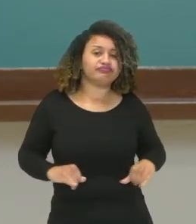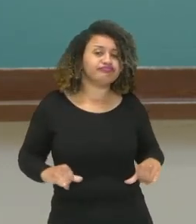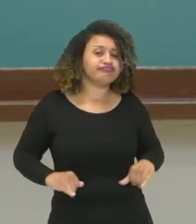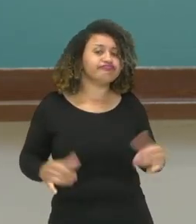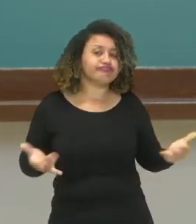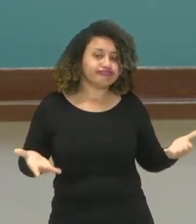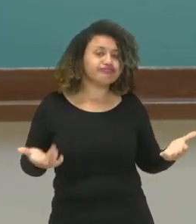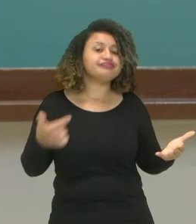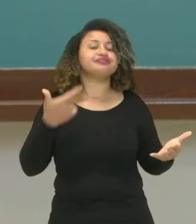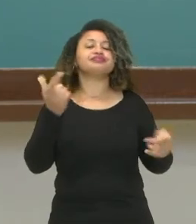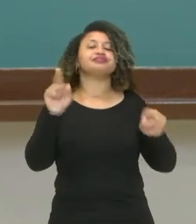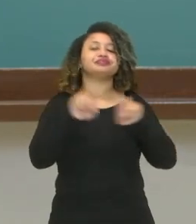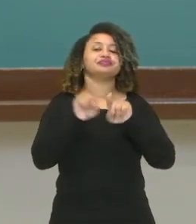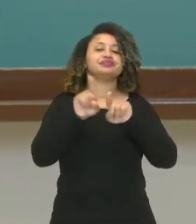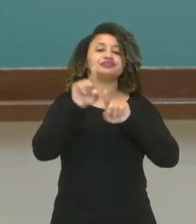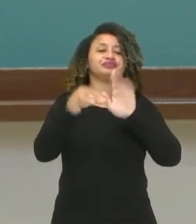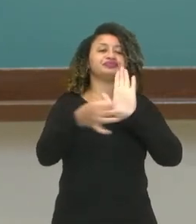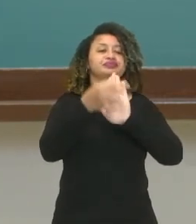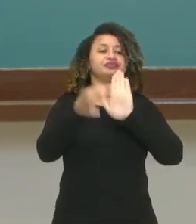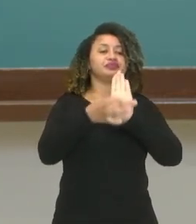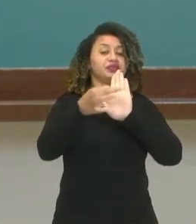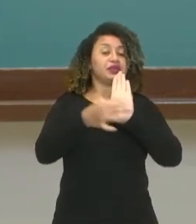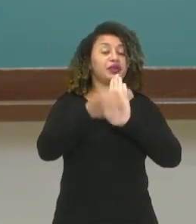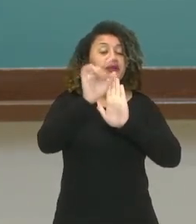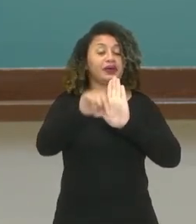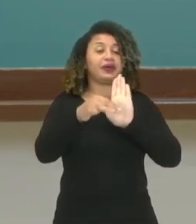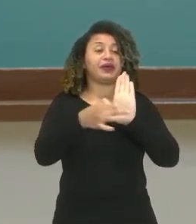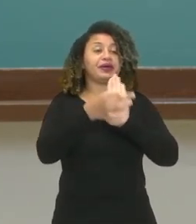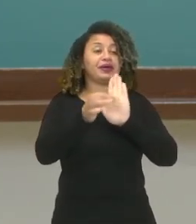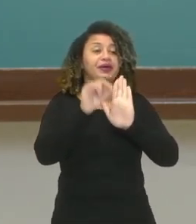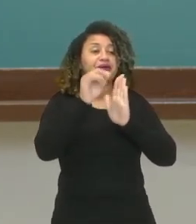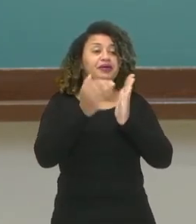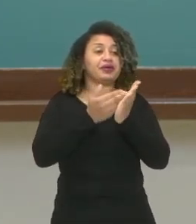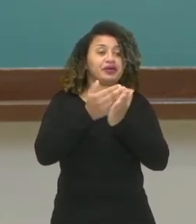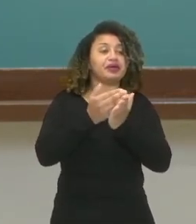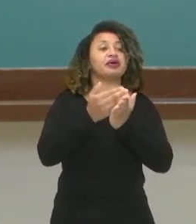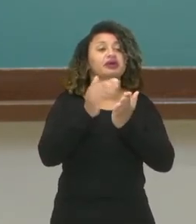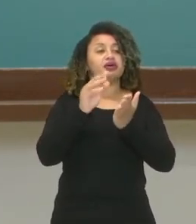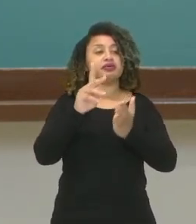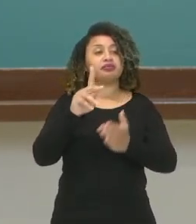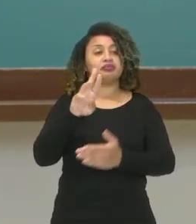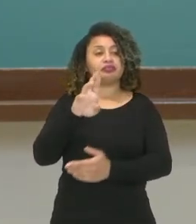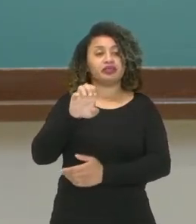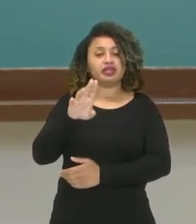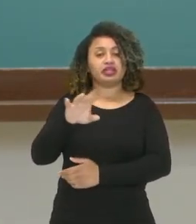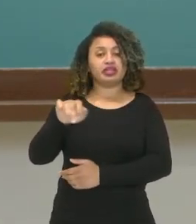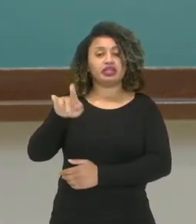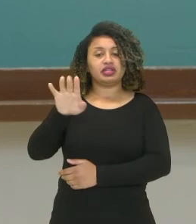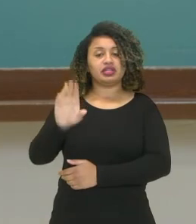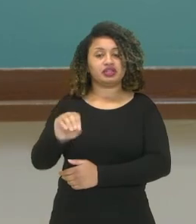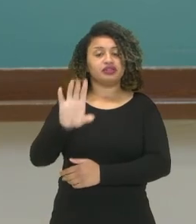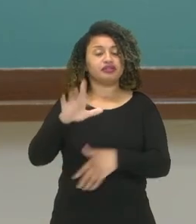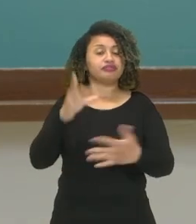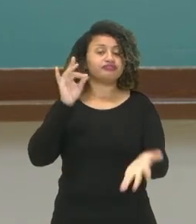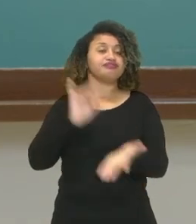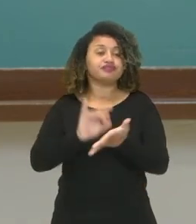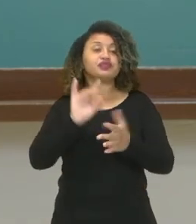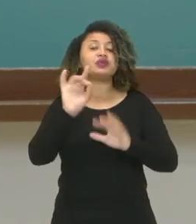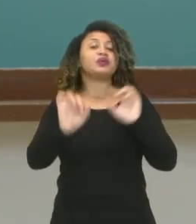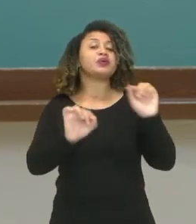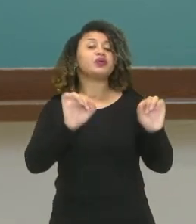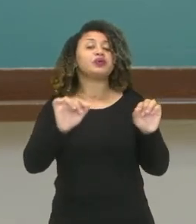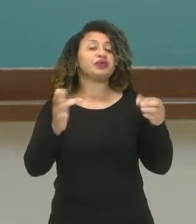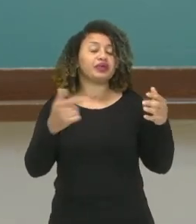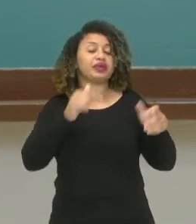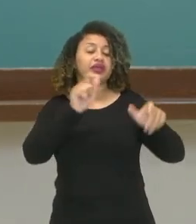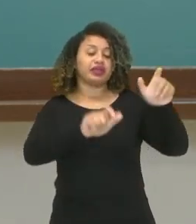mais um argumento, que tipo de argumento? De princípio, né? Na constatação. Qual foi a constatação aqui? Que